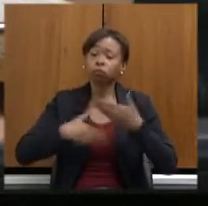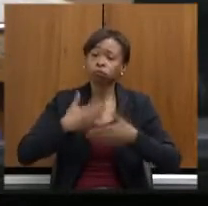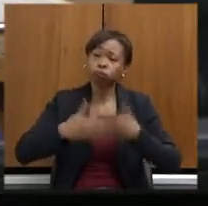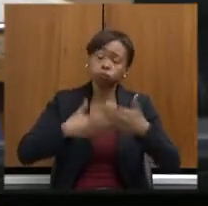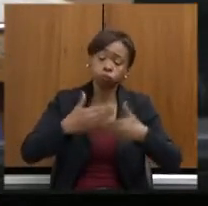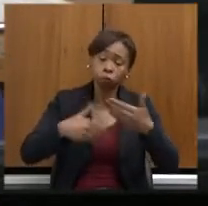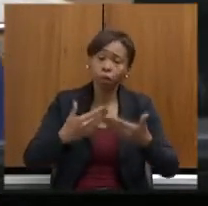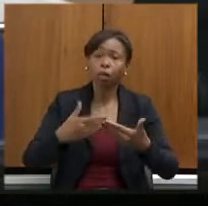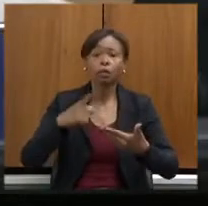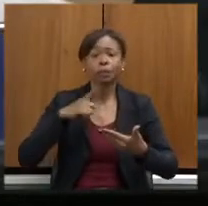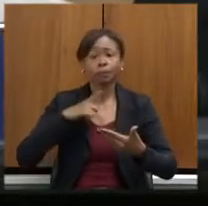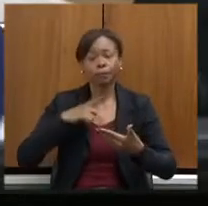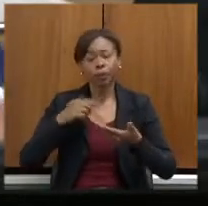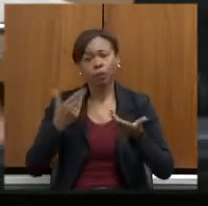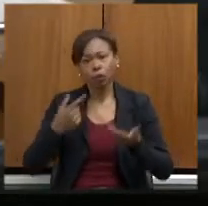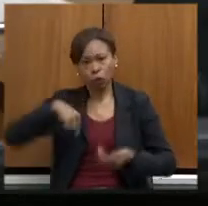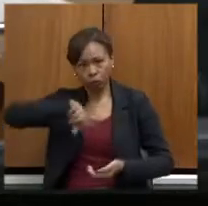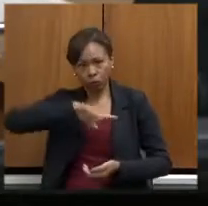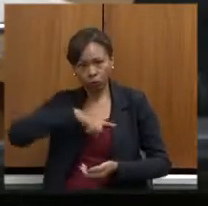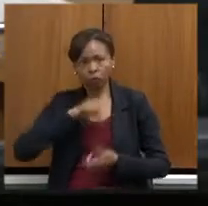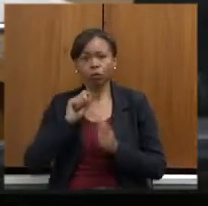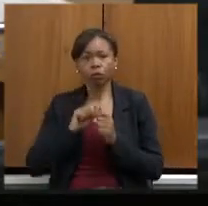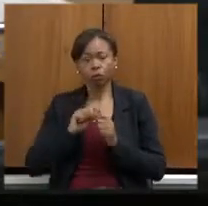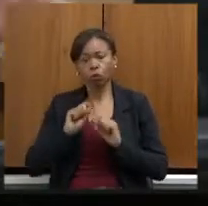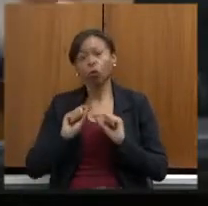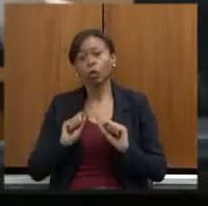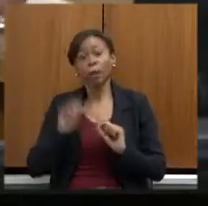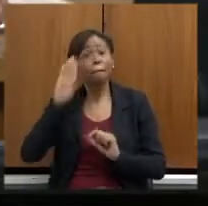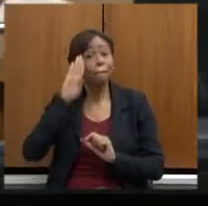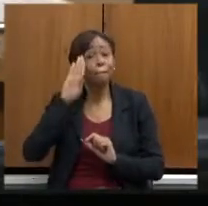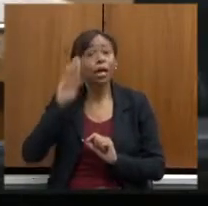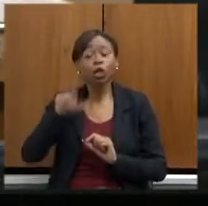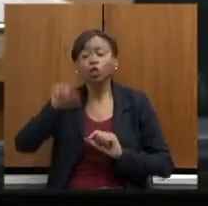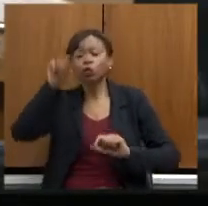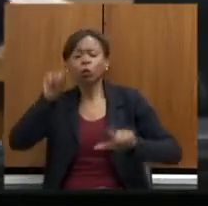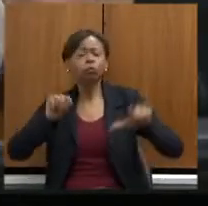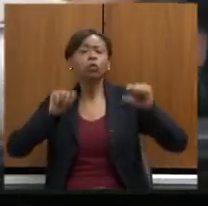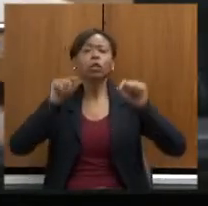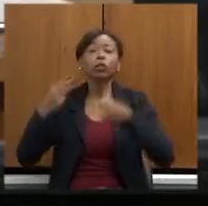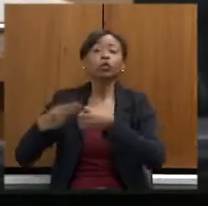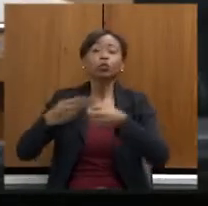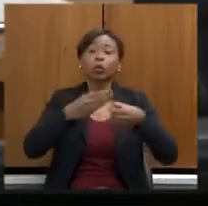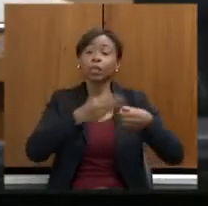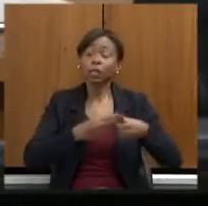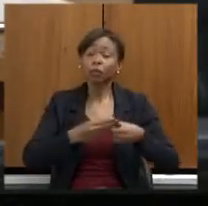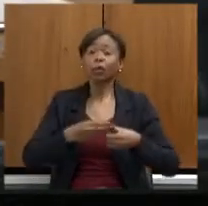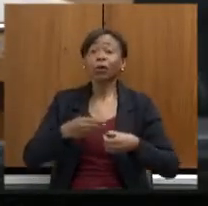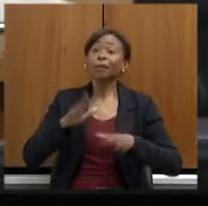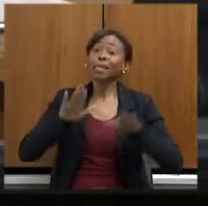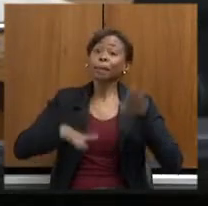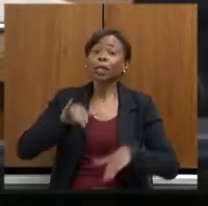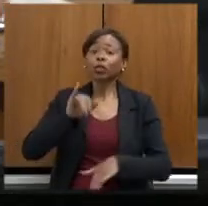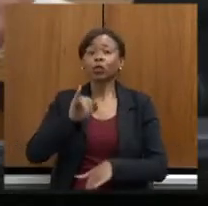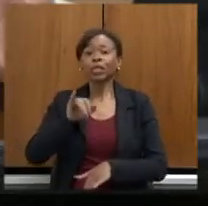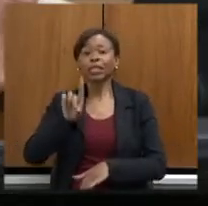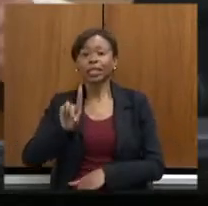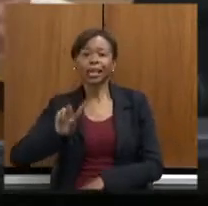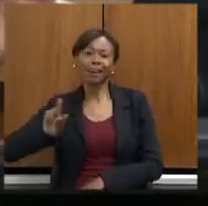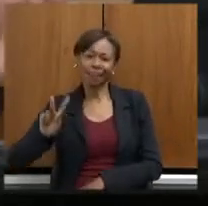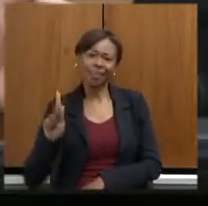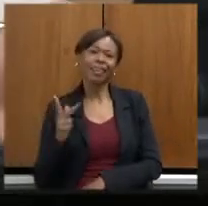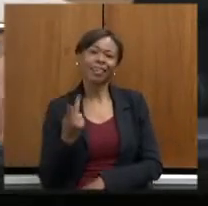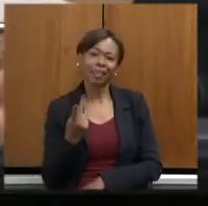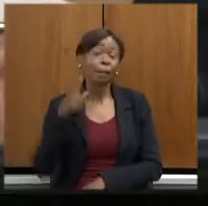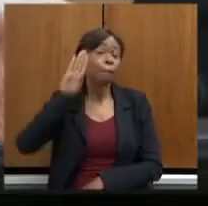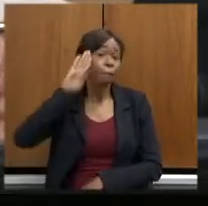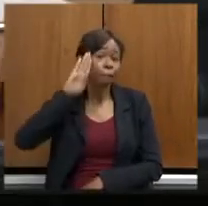nós estamos fazendo isso É principalmente escolhendo os municípios através do seu IDH através da questão